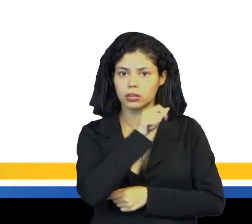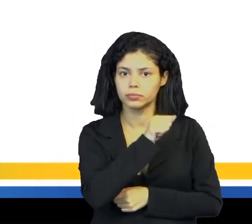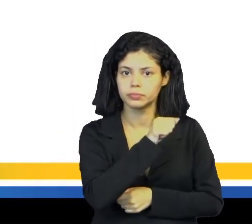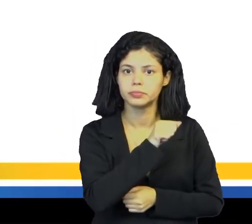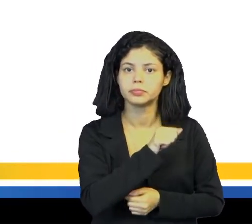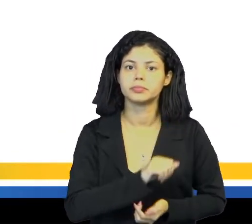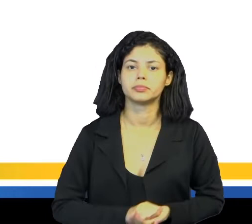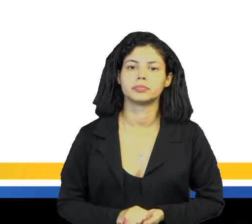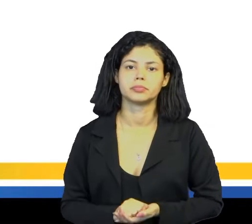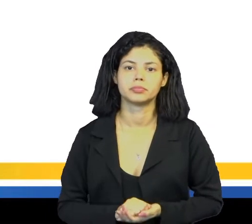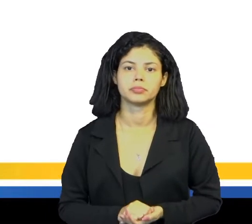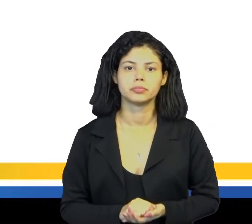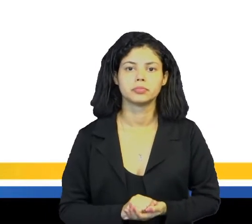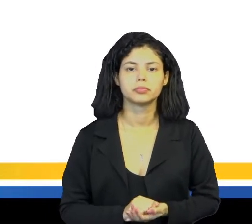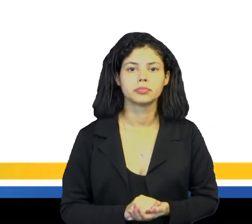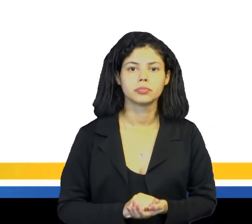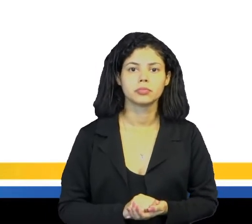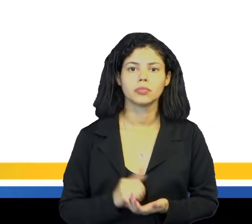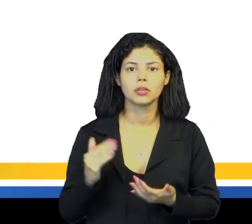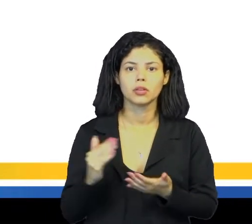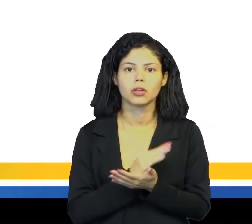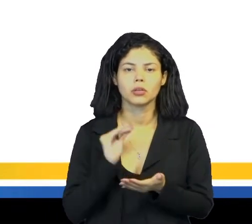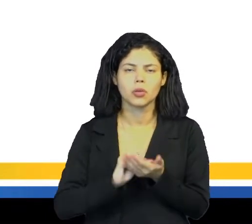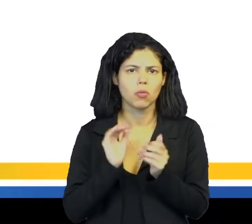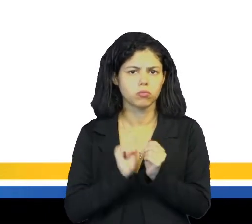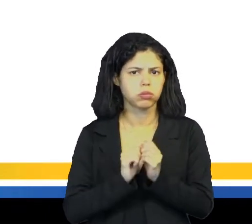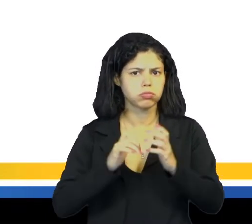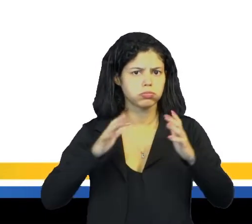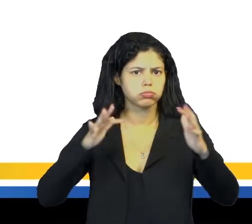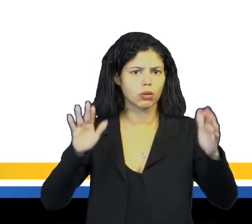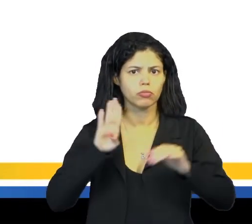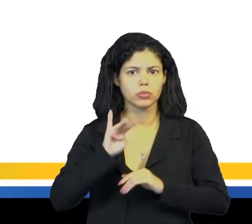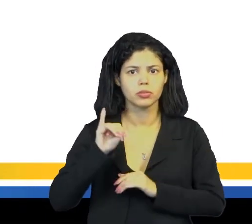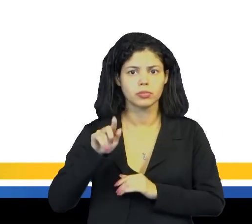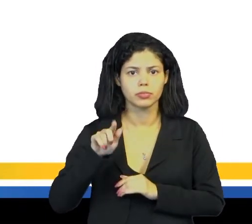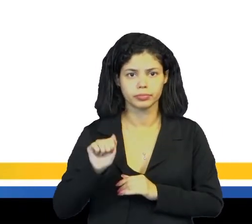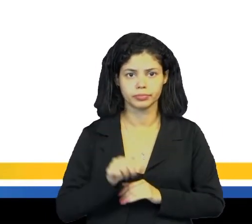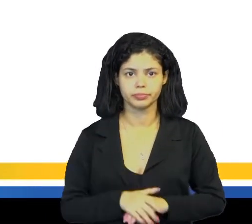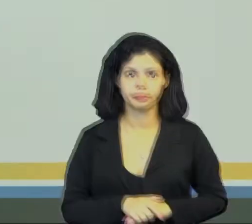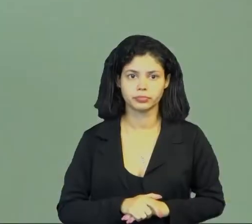outras. Restos de uma imensa explosão que foi o Big Bang.